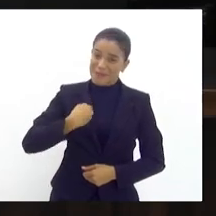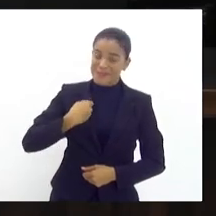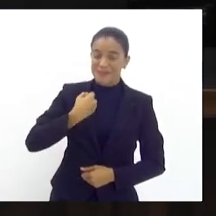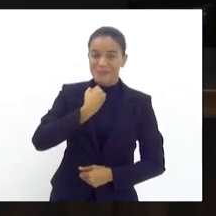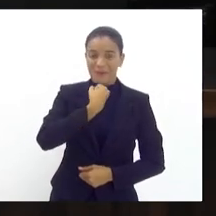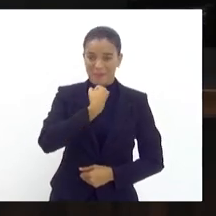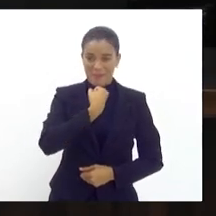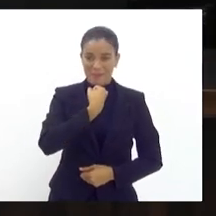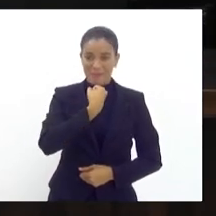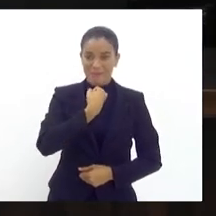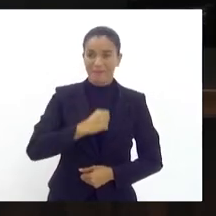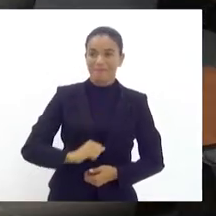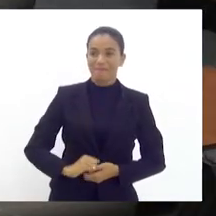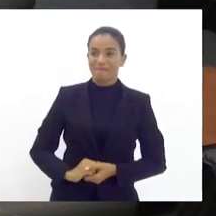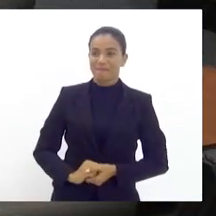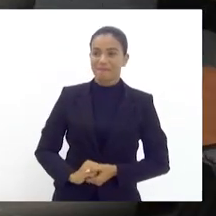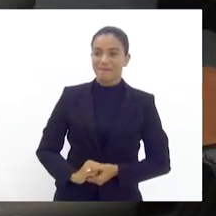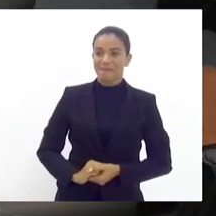expediente inicial